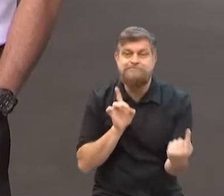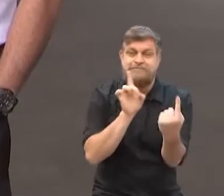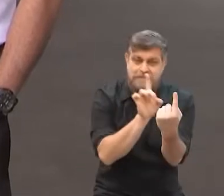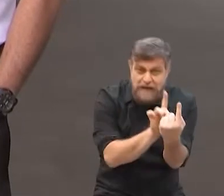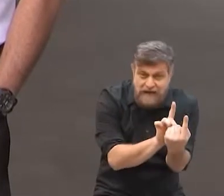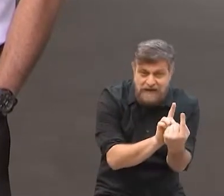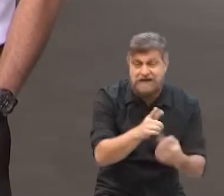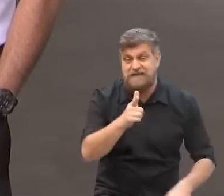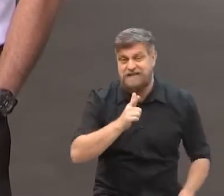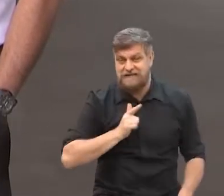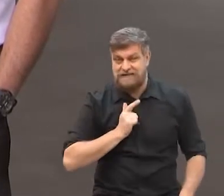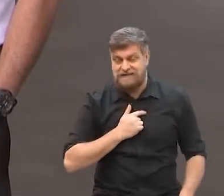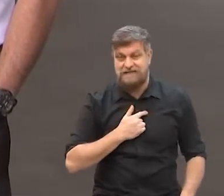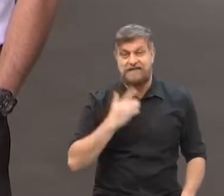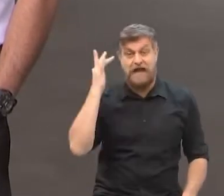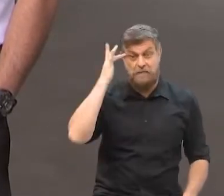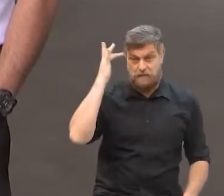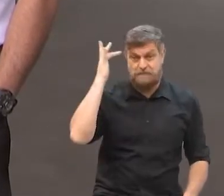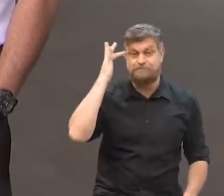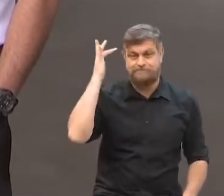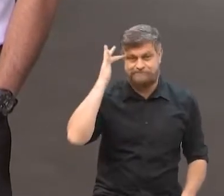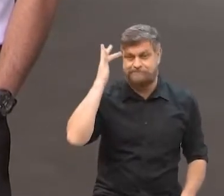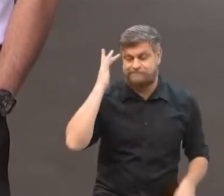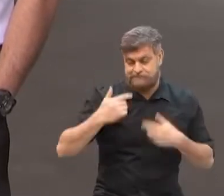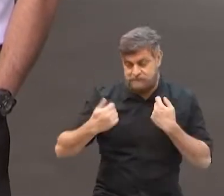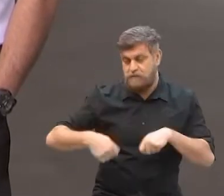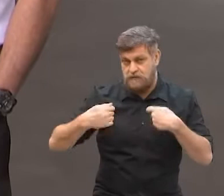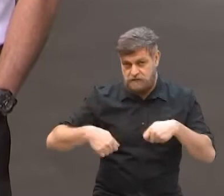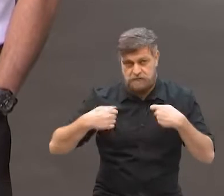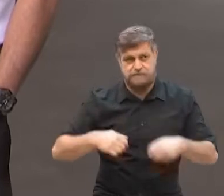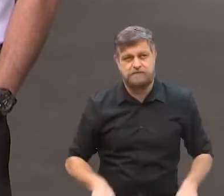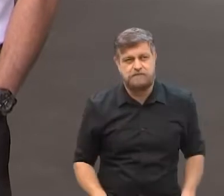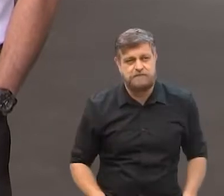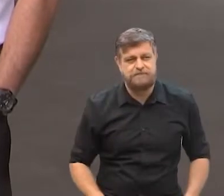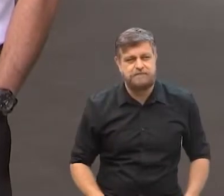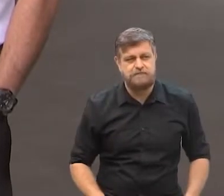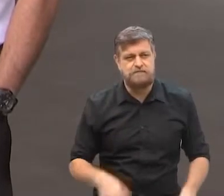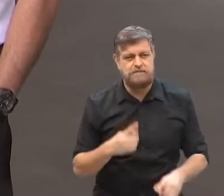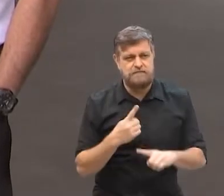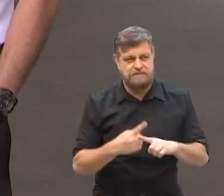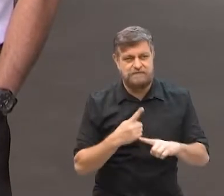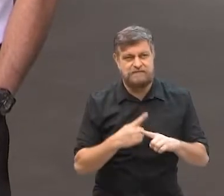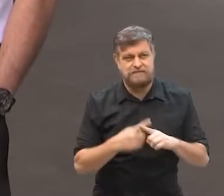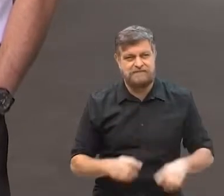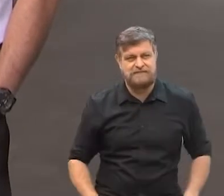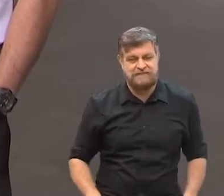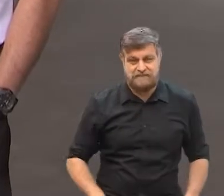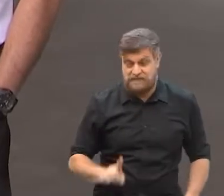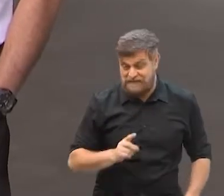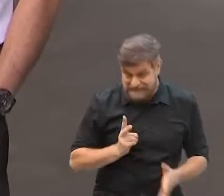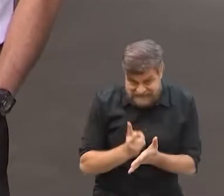também um preparo emocional bem bacana, né, Reginaldo? Tem que ter, bem bacana mesmo, viu? Porque nem